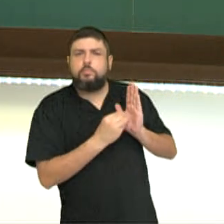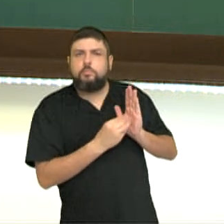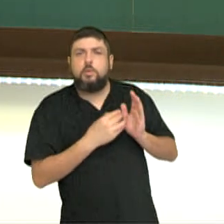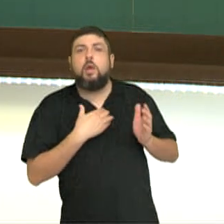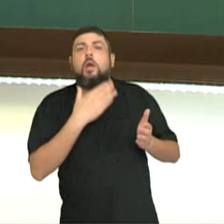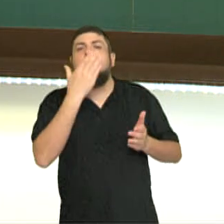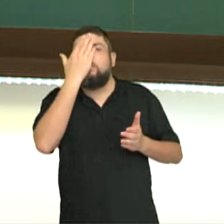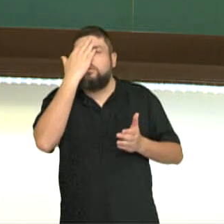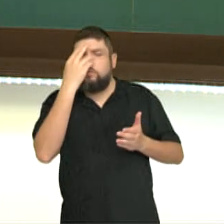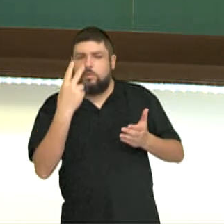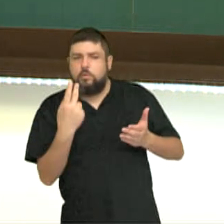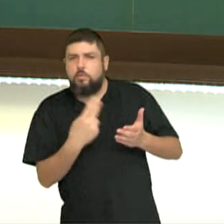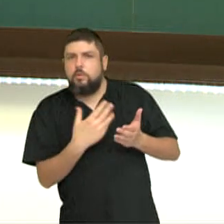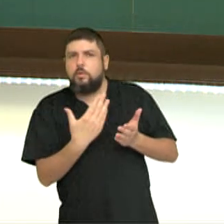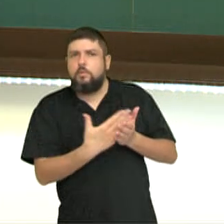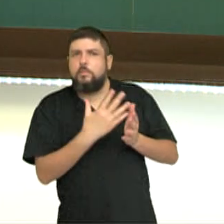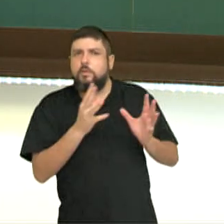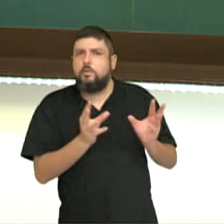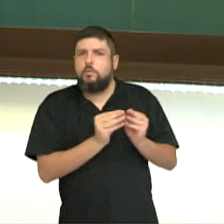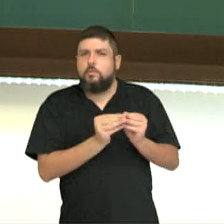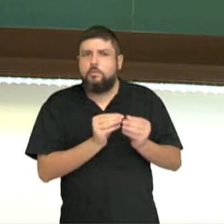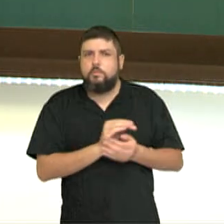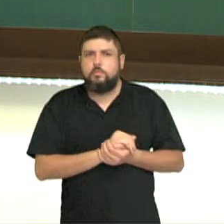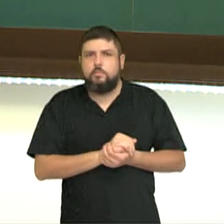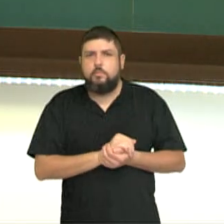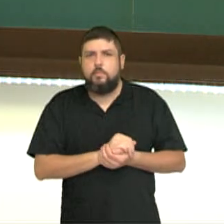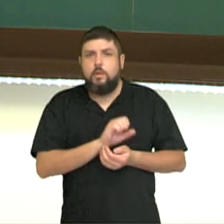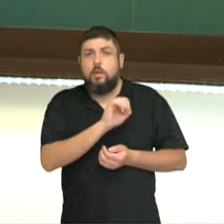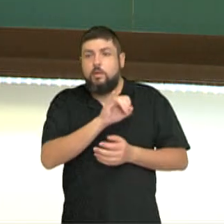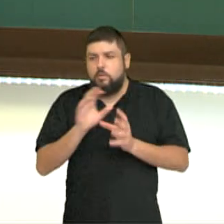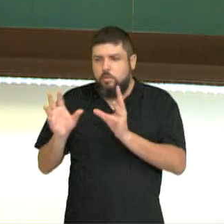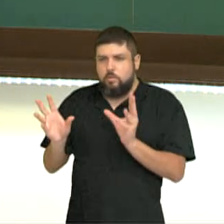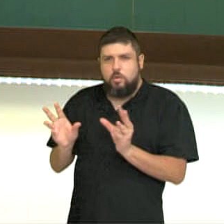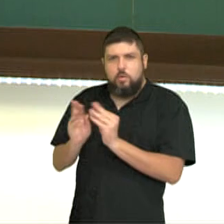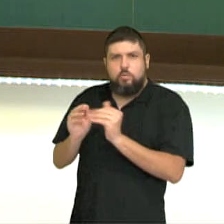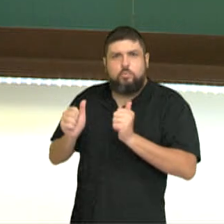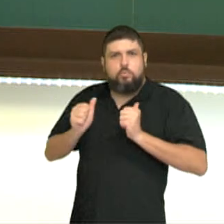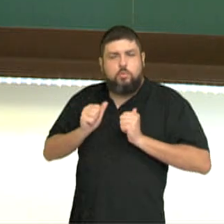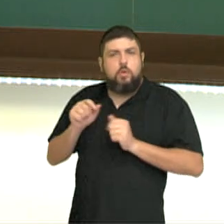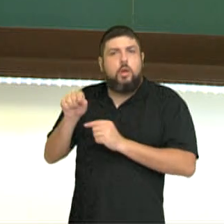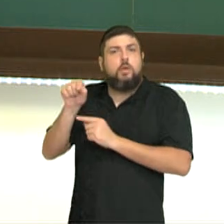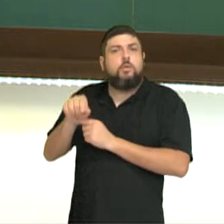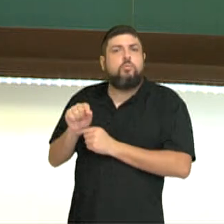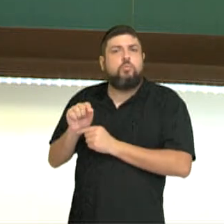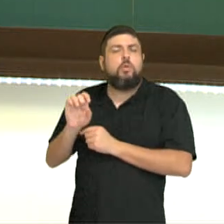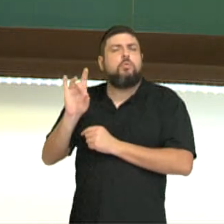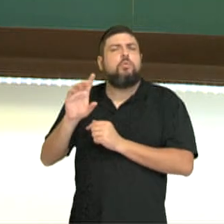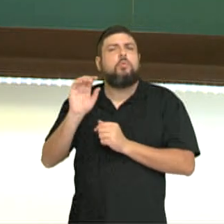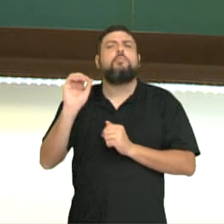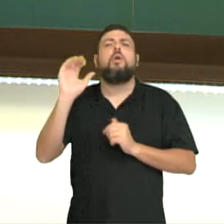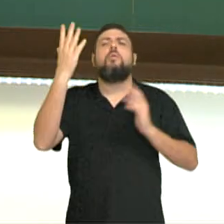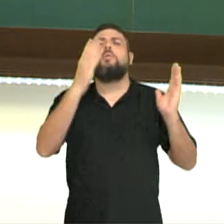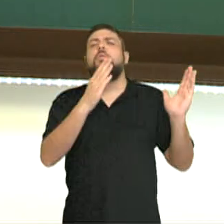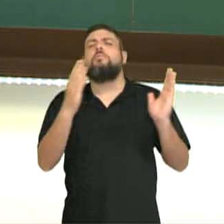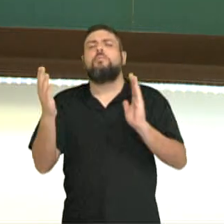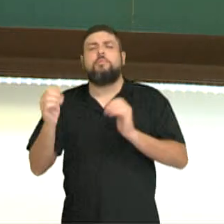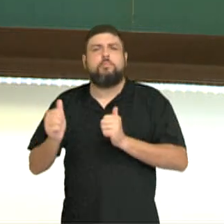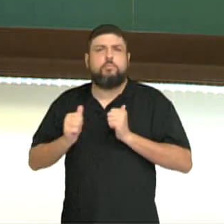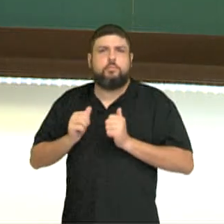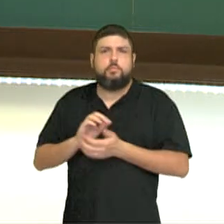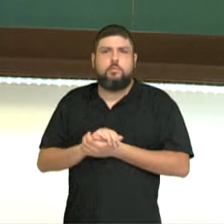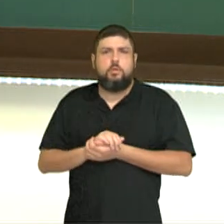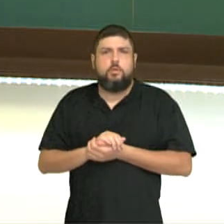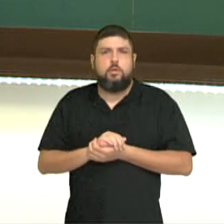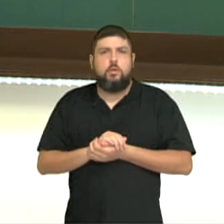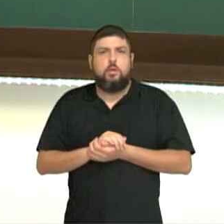resenha. Fosse só o resumo, que é o contraponto que estávamos fazendo, ela só teria os fatos. O livro tem